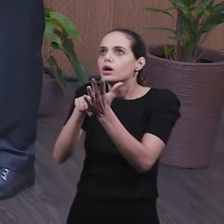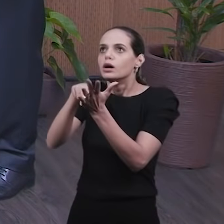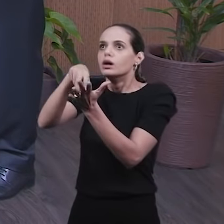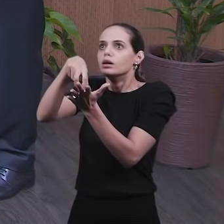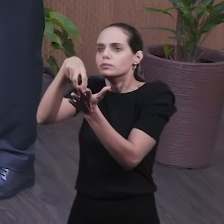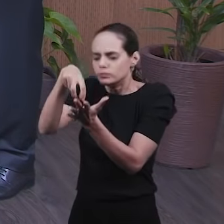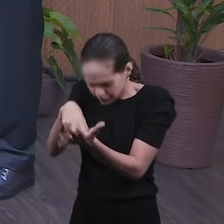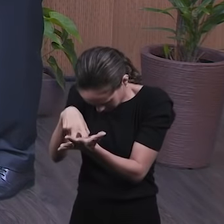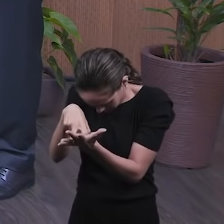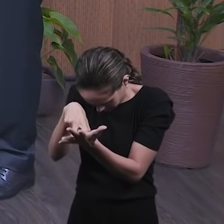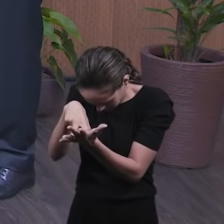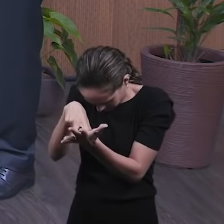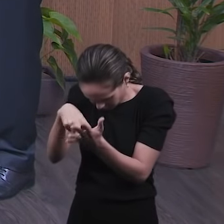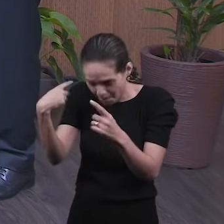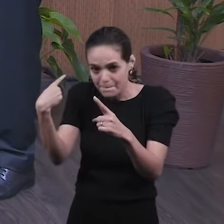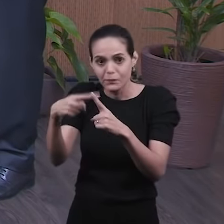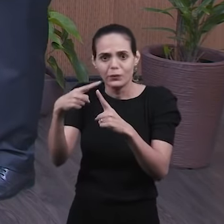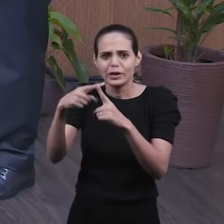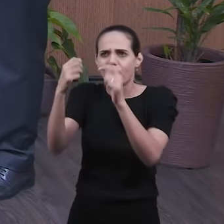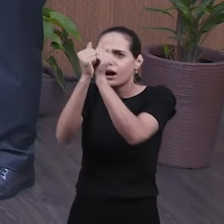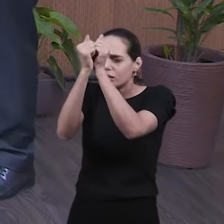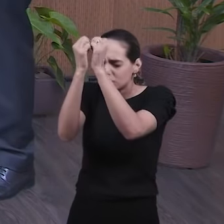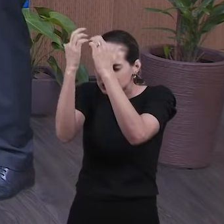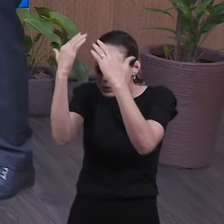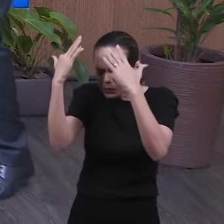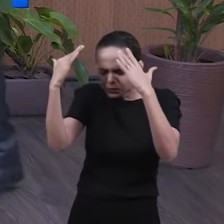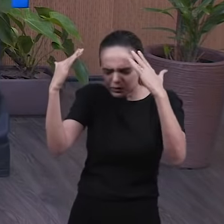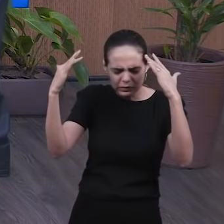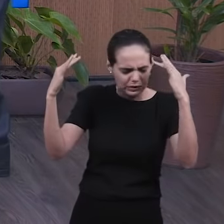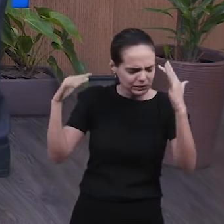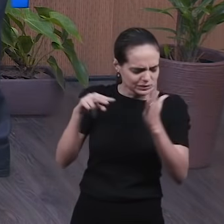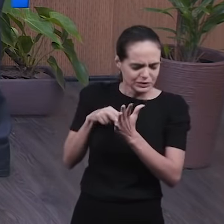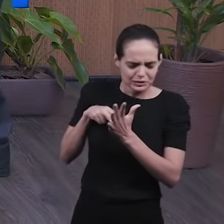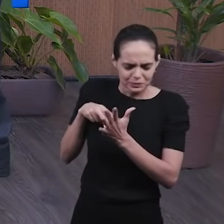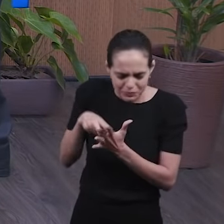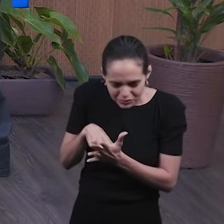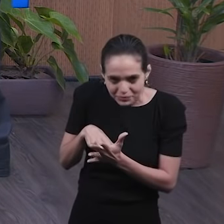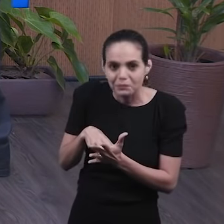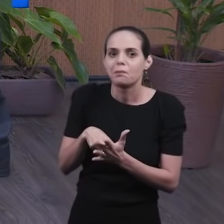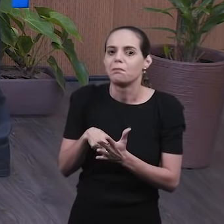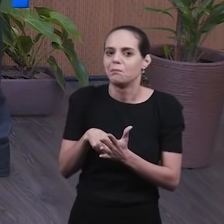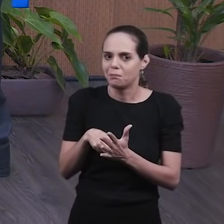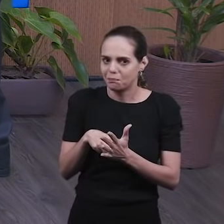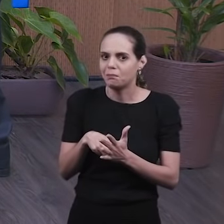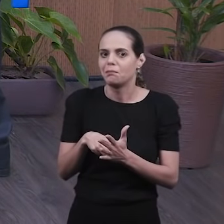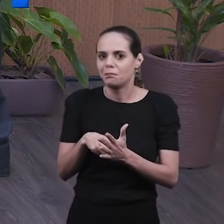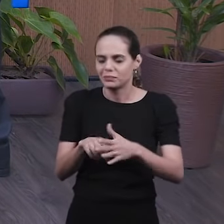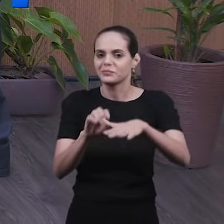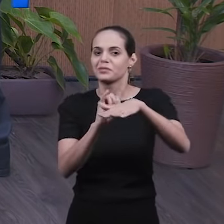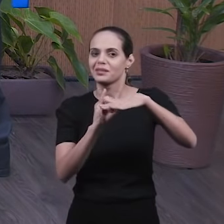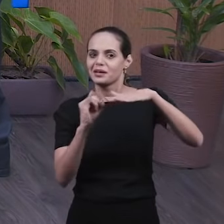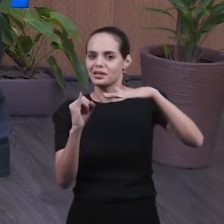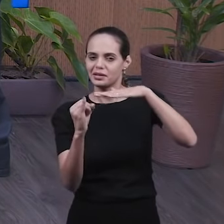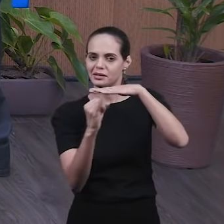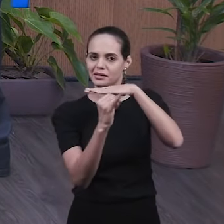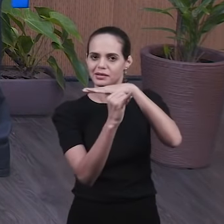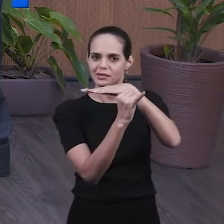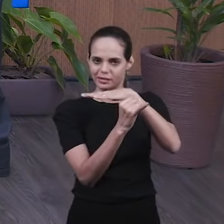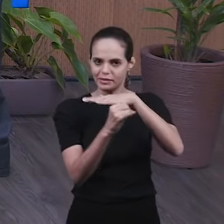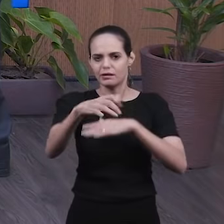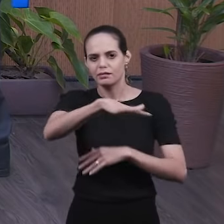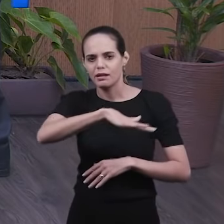Senhor Jesus se revelou a ele. Essa ilha fica nesta região, pertence à Grécia,